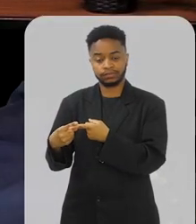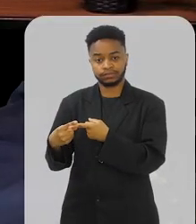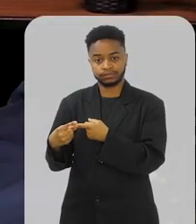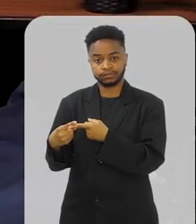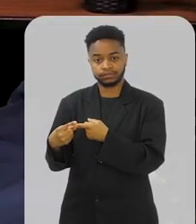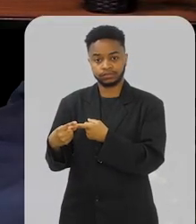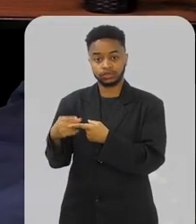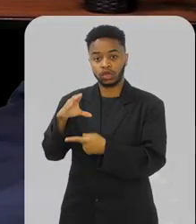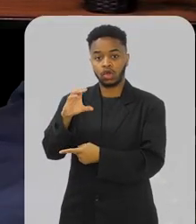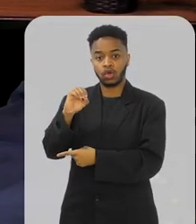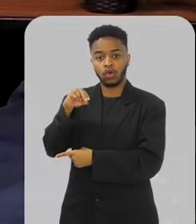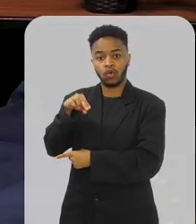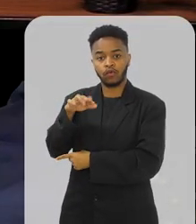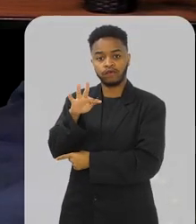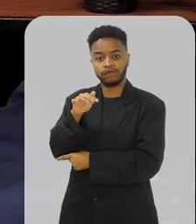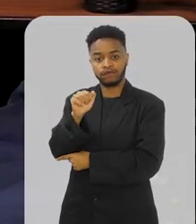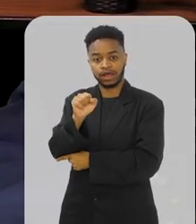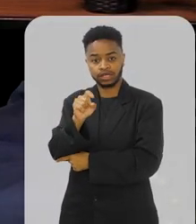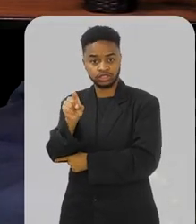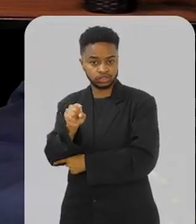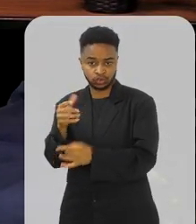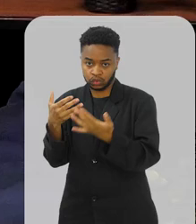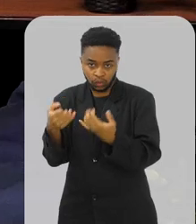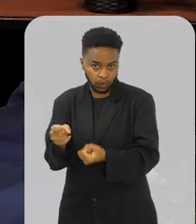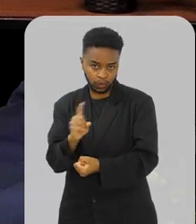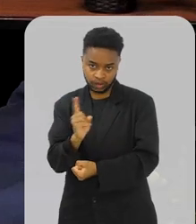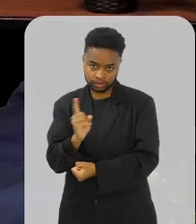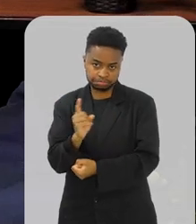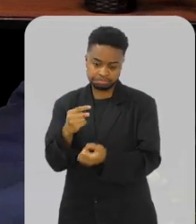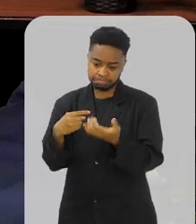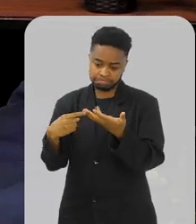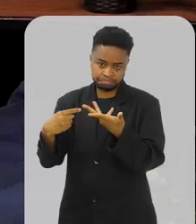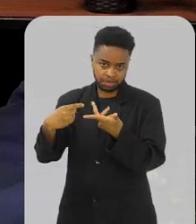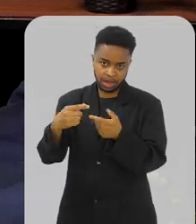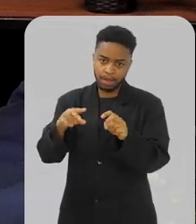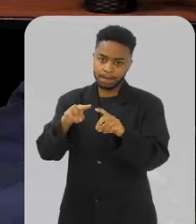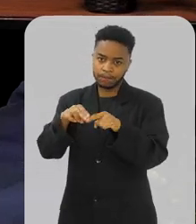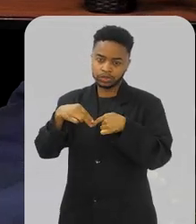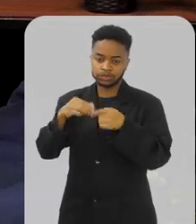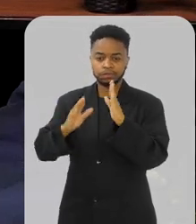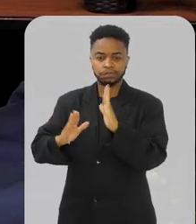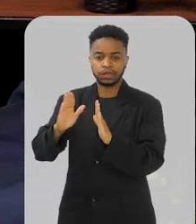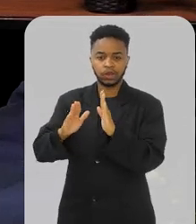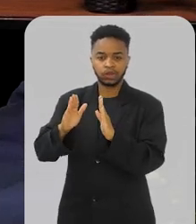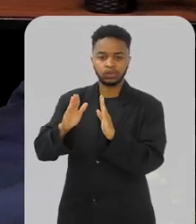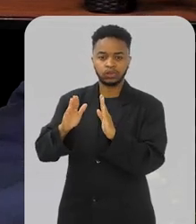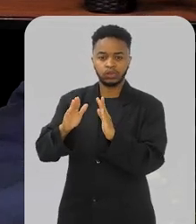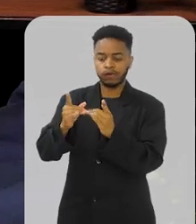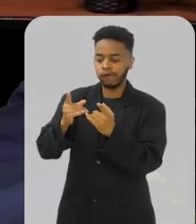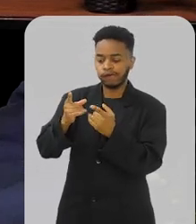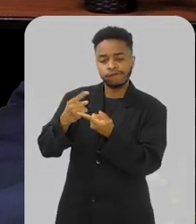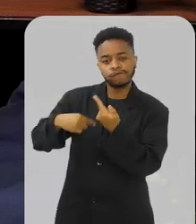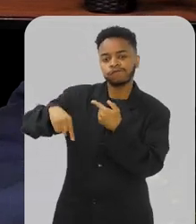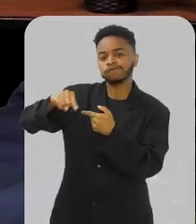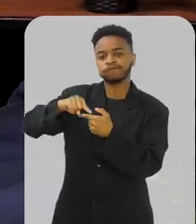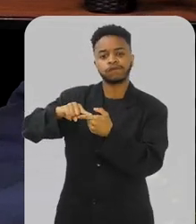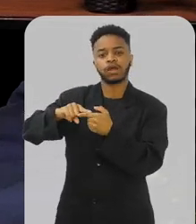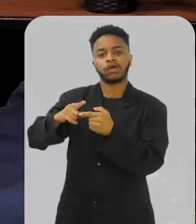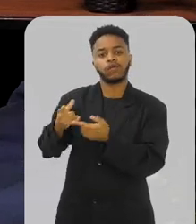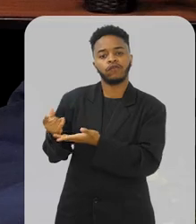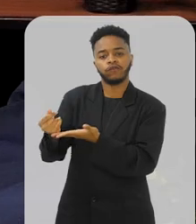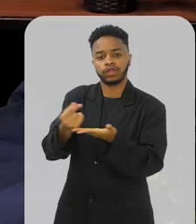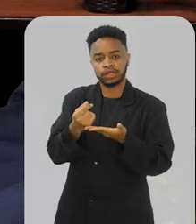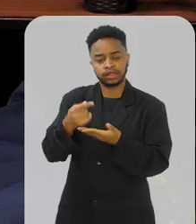porque o Confaes não aceitava algumas coisas devido à recuperação fiscal do Rio de Janeiro, mas